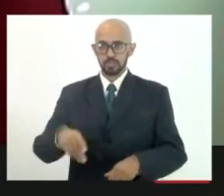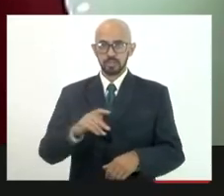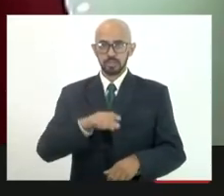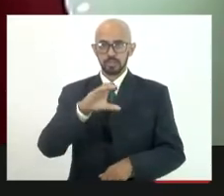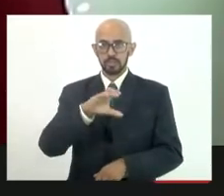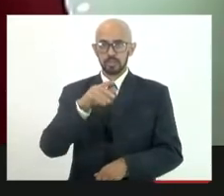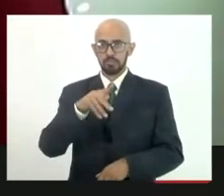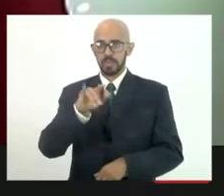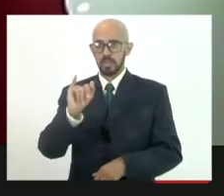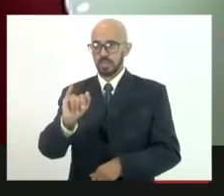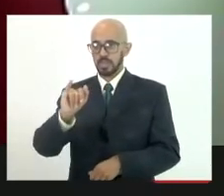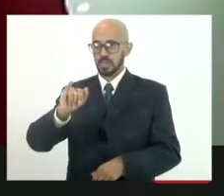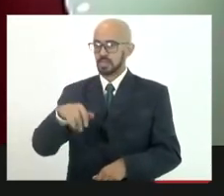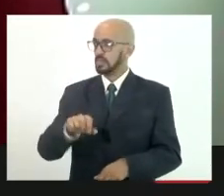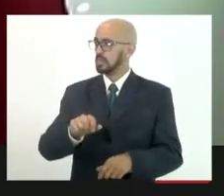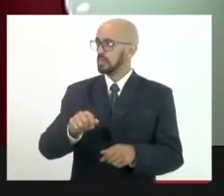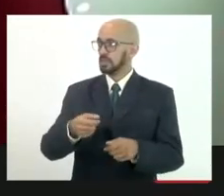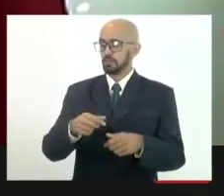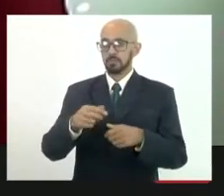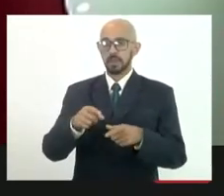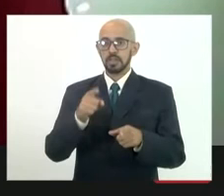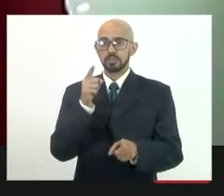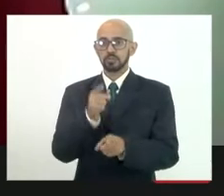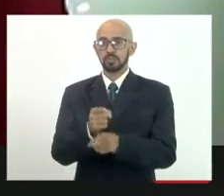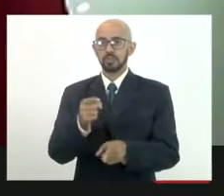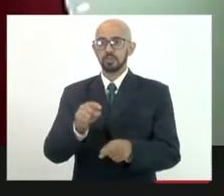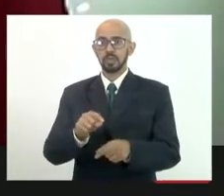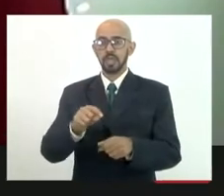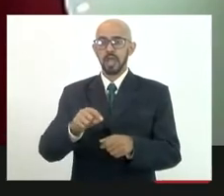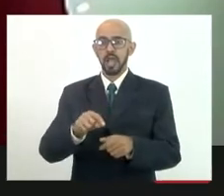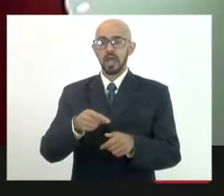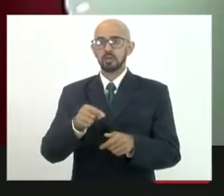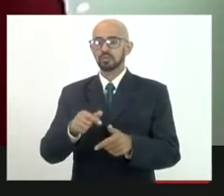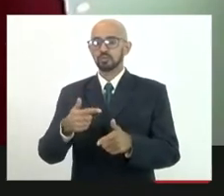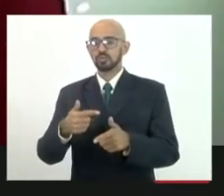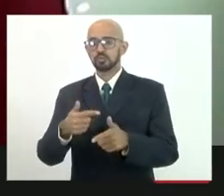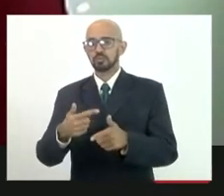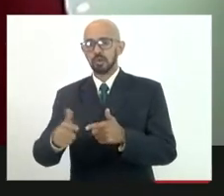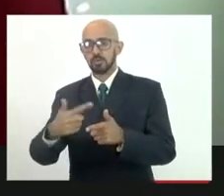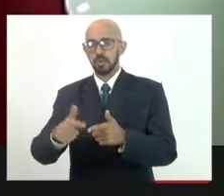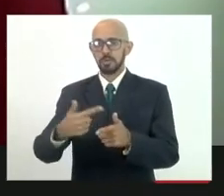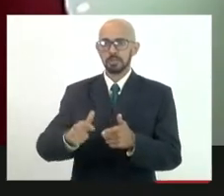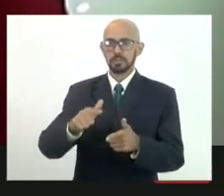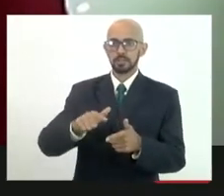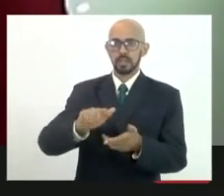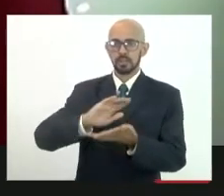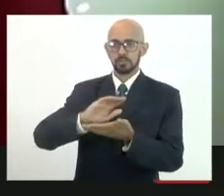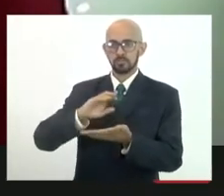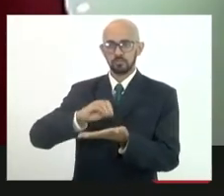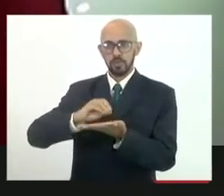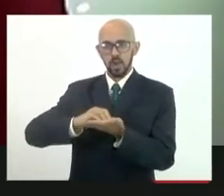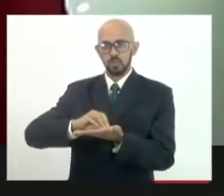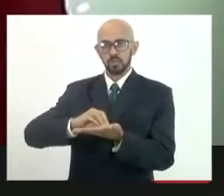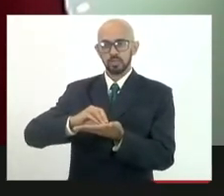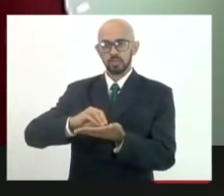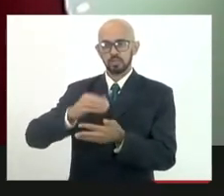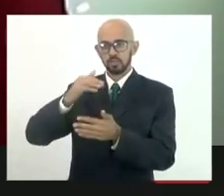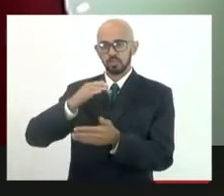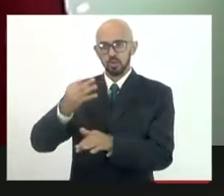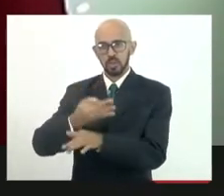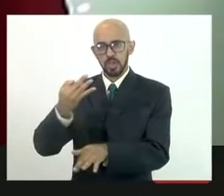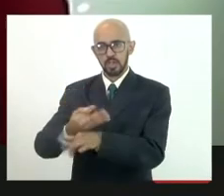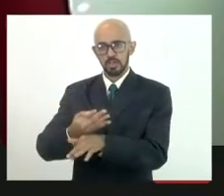Inquérito, destinada a apurar as causas e consequências dos casos de intolerância religiosa no Estado do Rio de Janeiro,